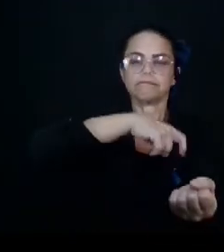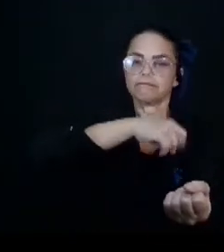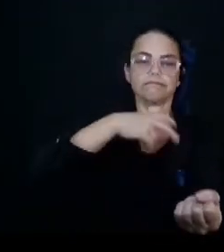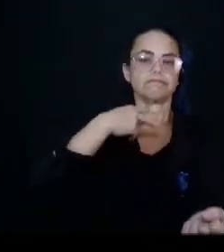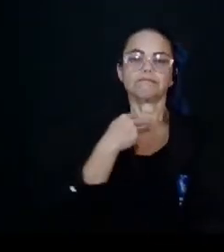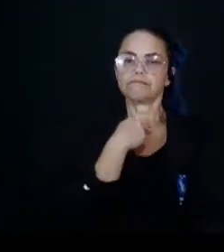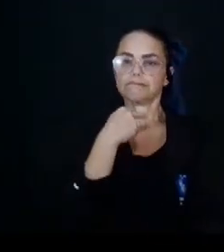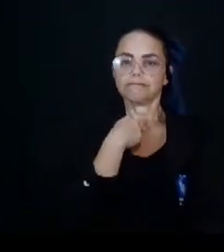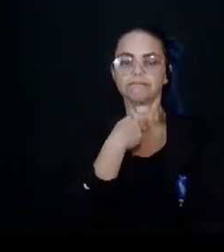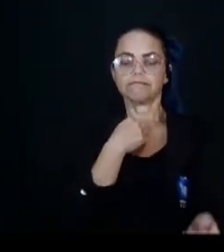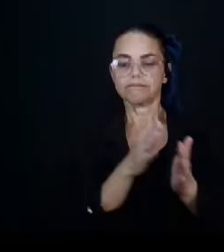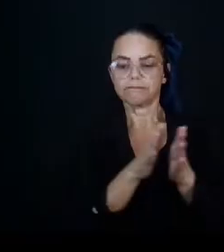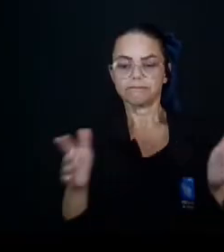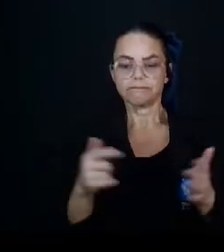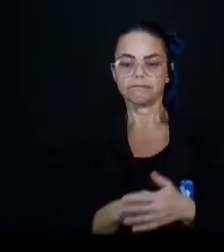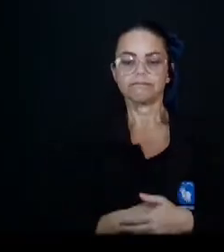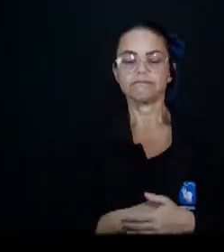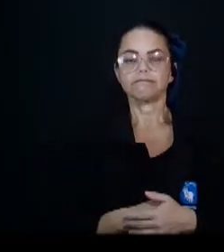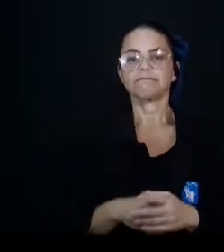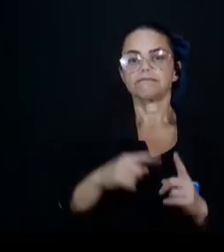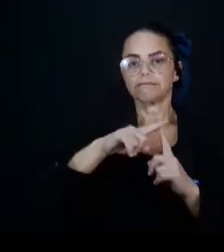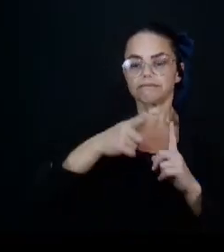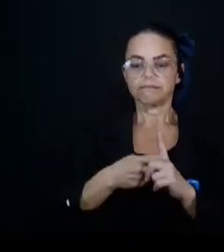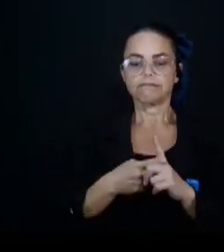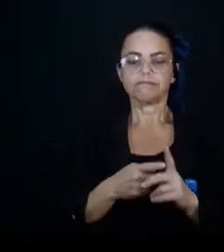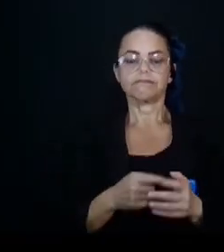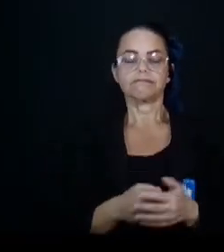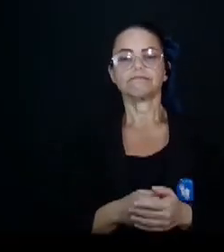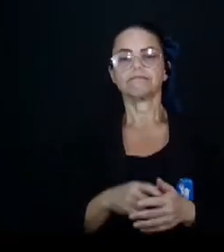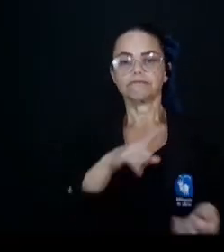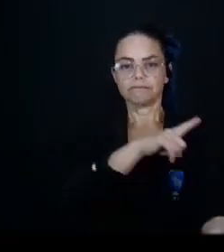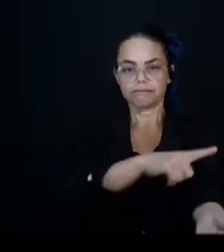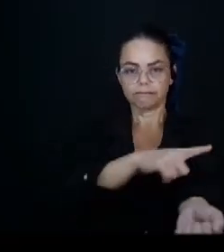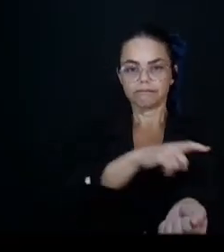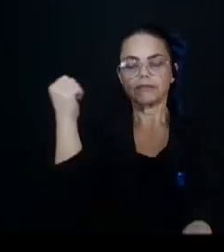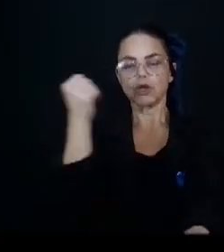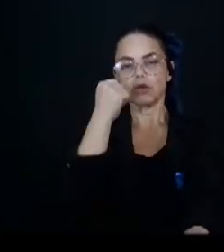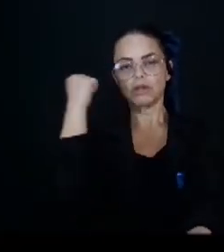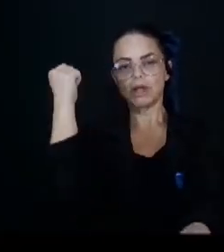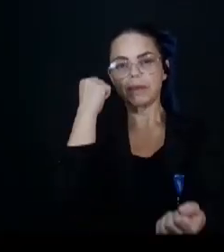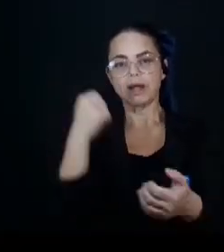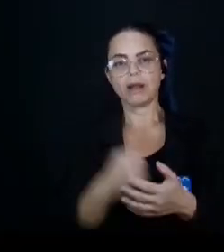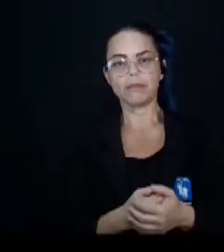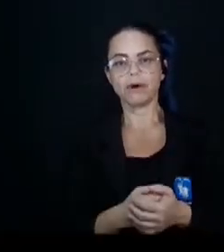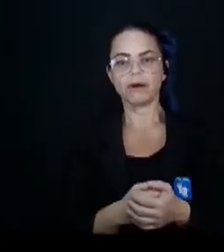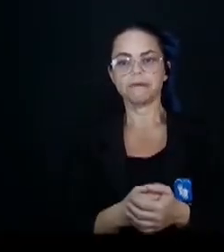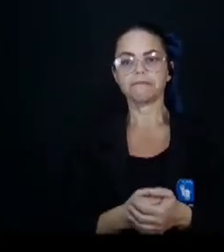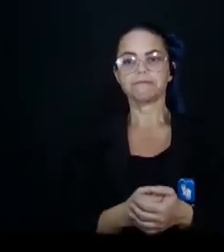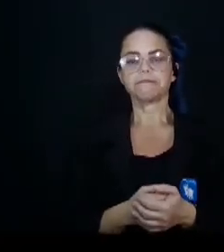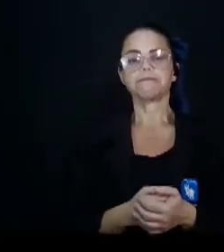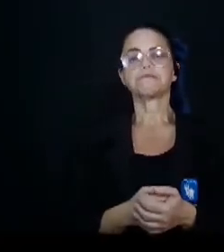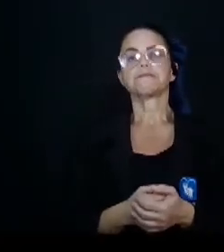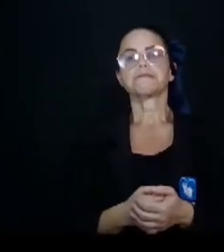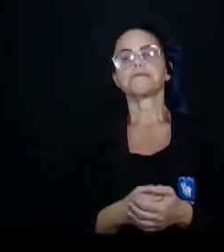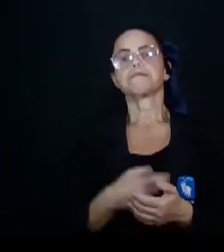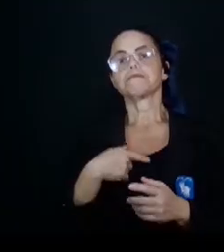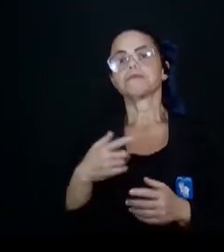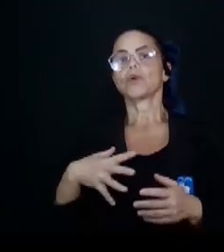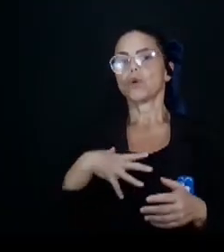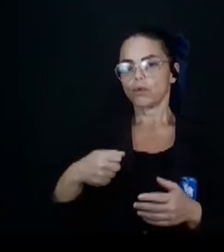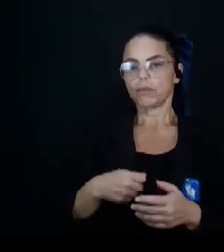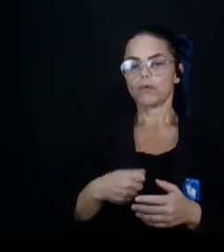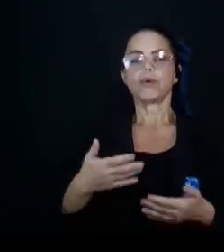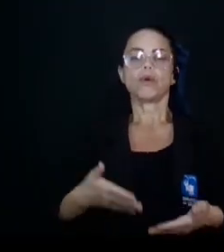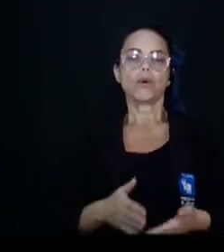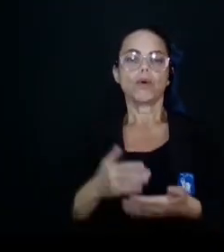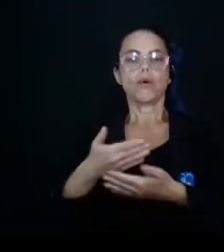a gestação, falando em leucemias agudas, tá bom? A gente tem risco tanto para o feto quanto para a mãe de